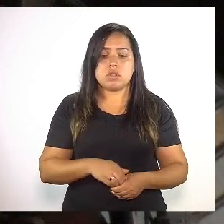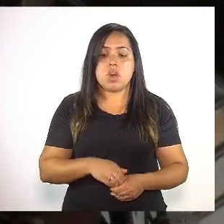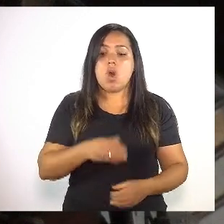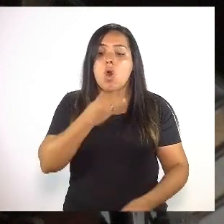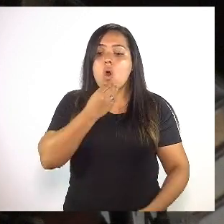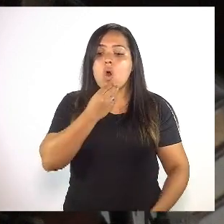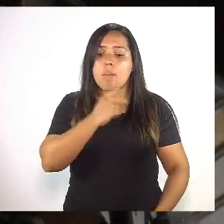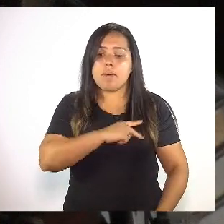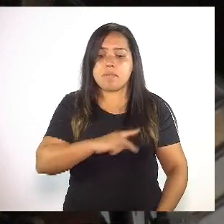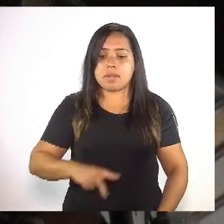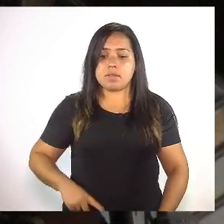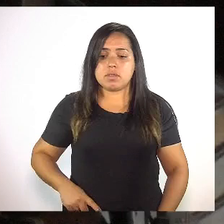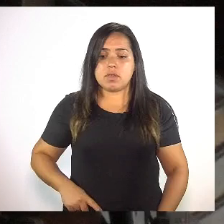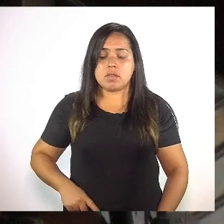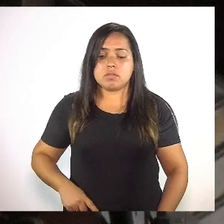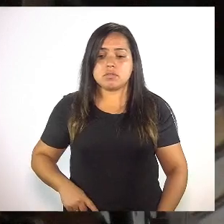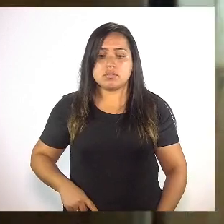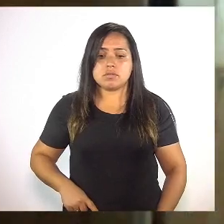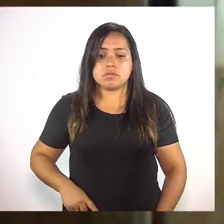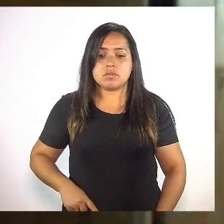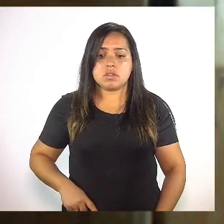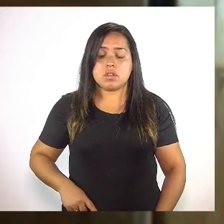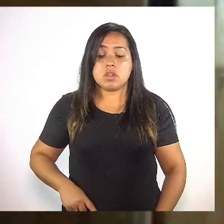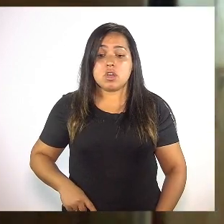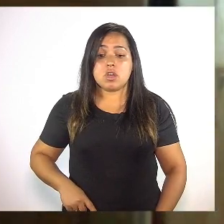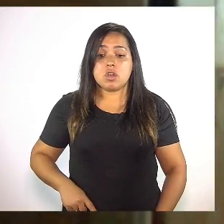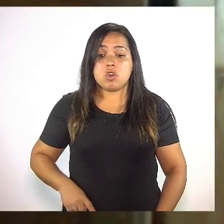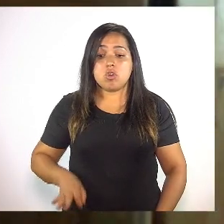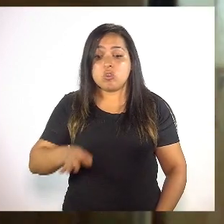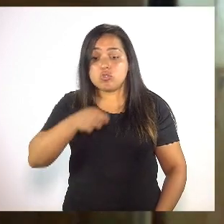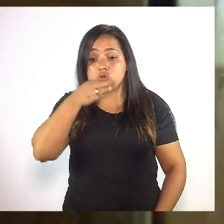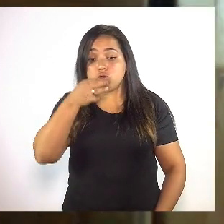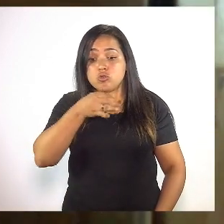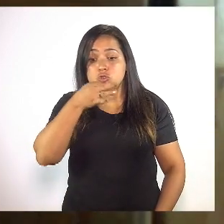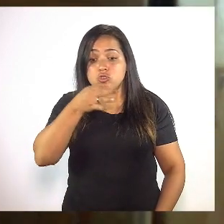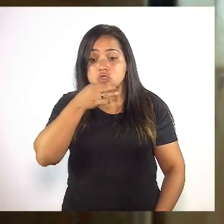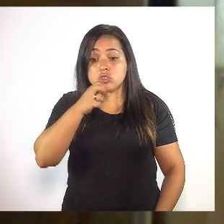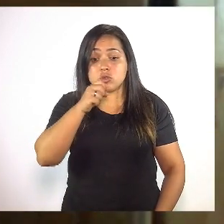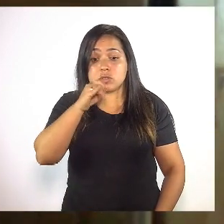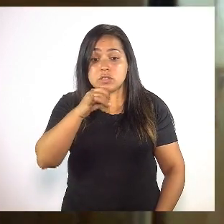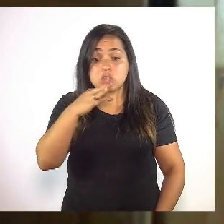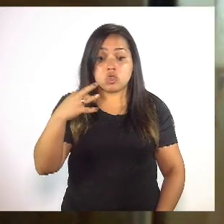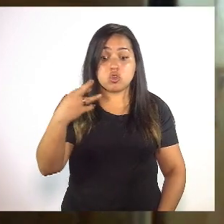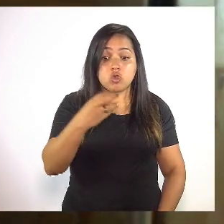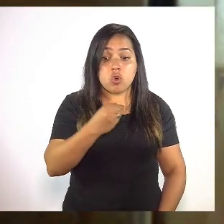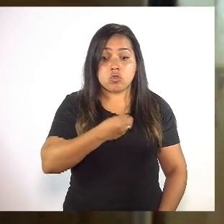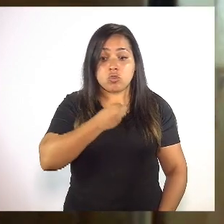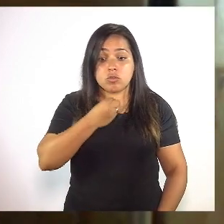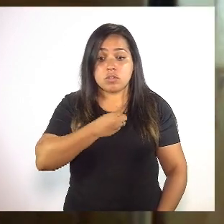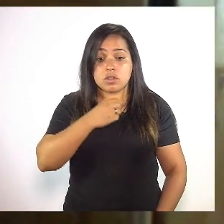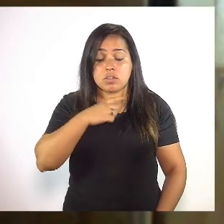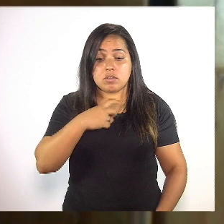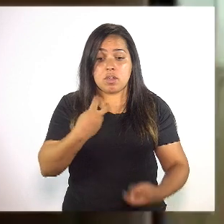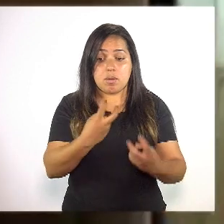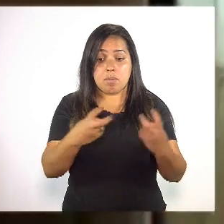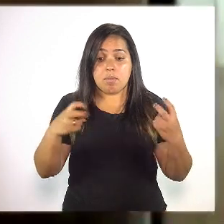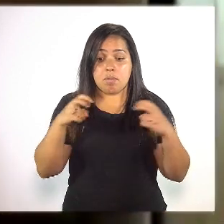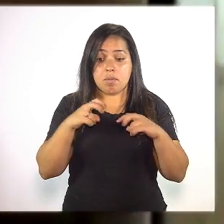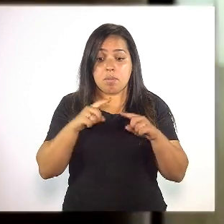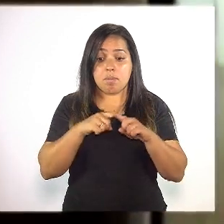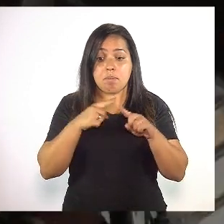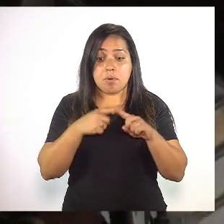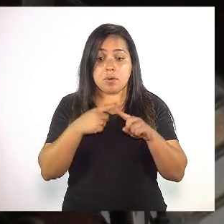Presidente, eu sugiro verificar se está presente, se todos os membros estão presentes. Estão. Porque